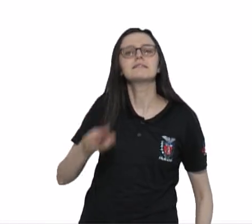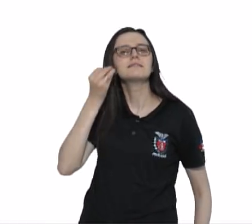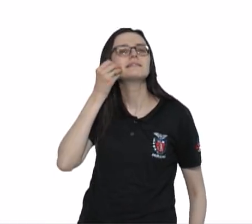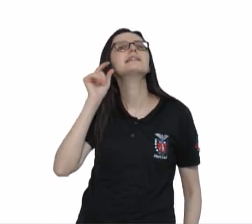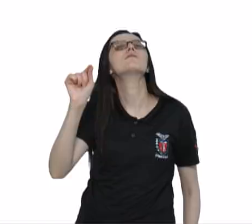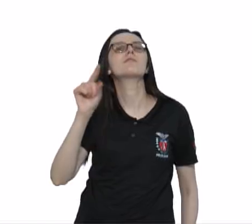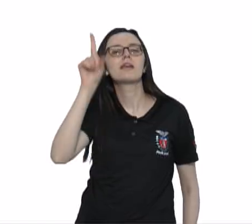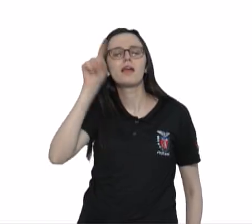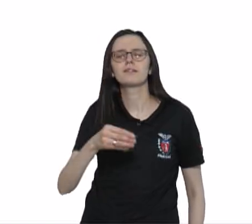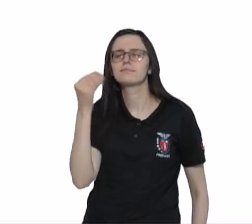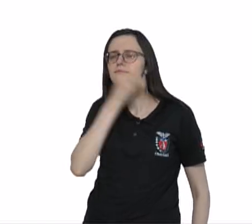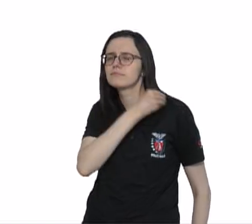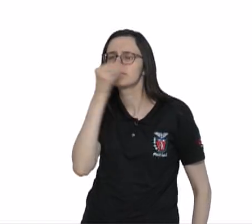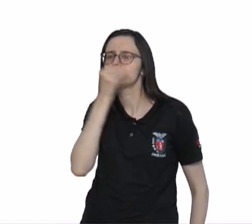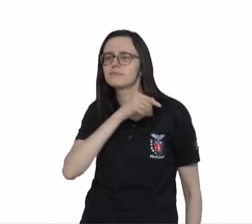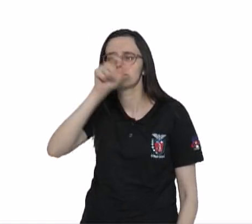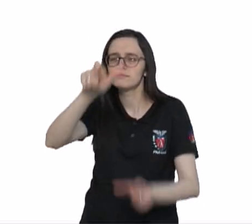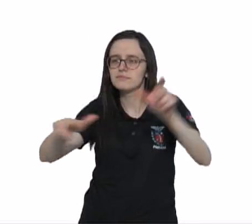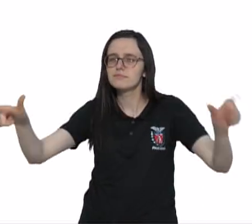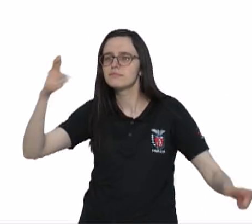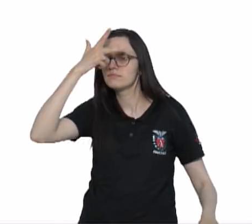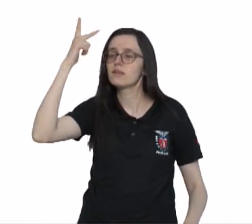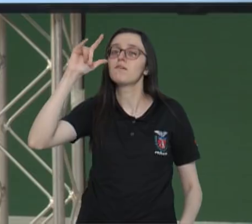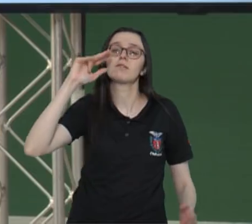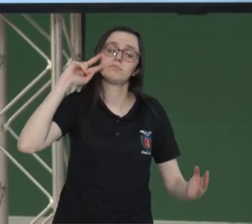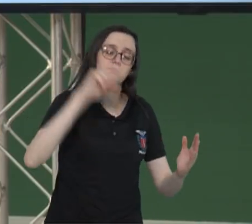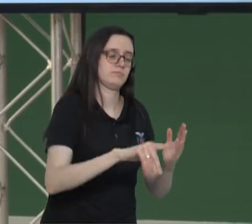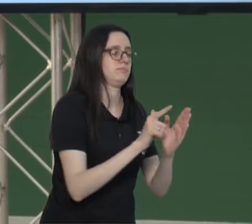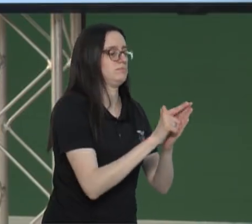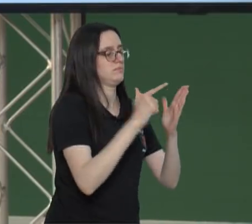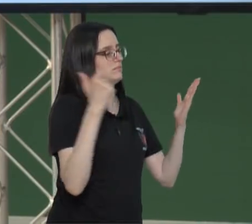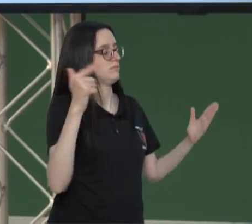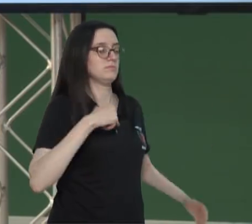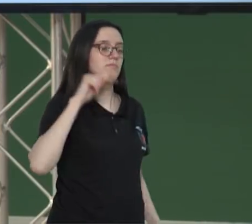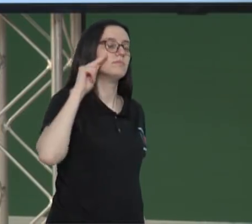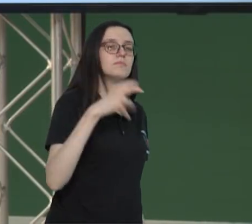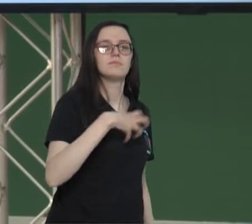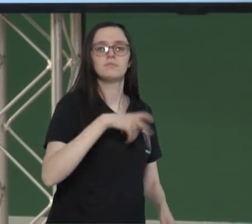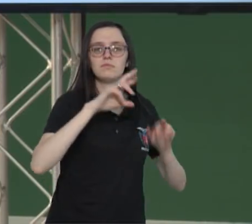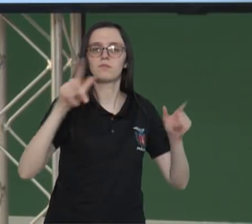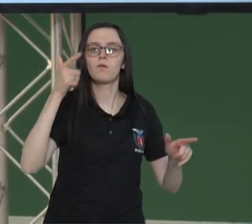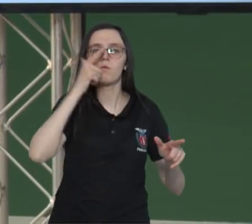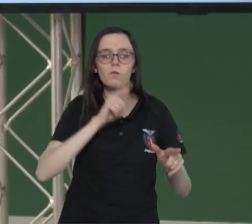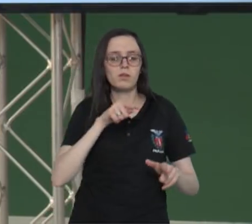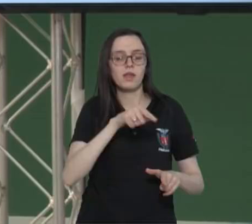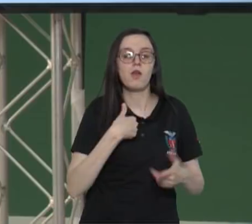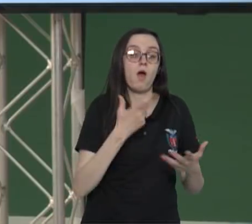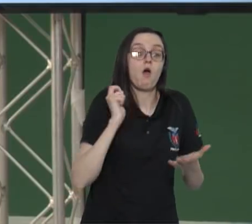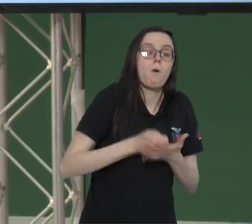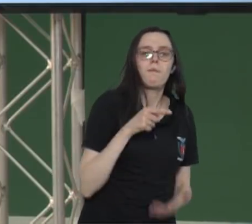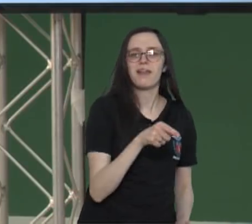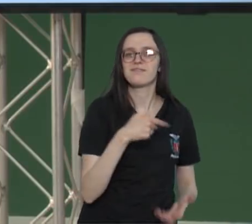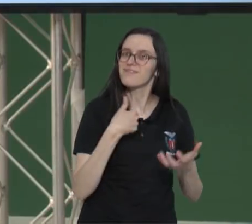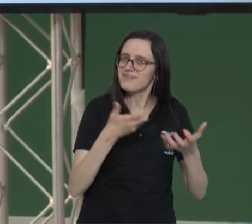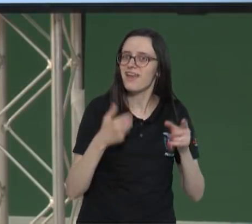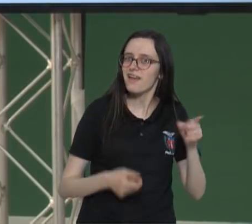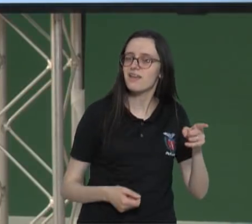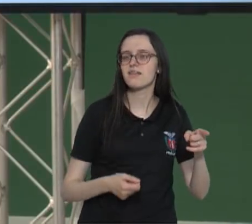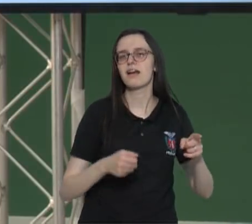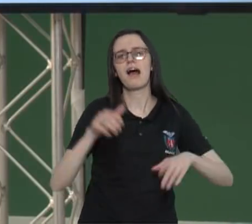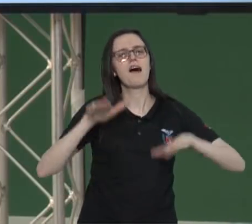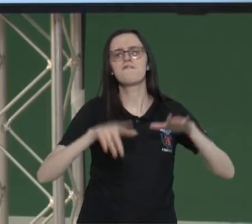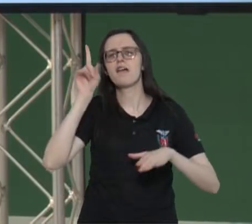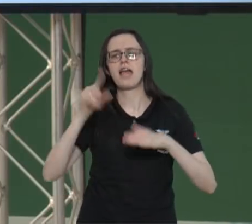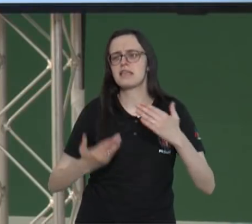quê? Convencer o leitor, né, a pessoa que está lendo o classificado, a adquirir aquela mercadoria, né? Seja ela